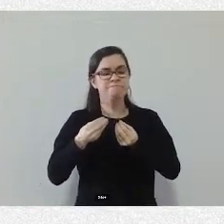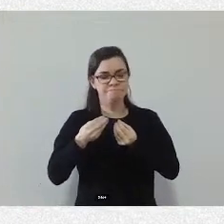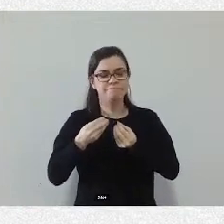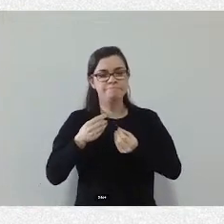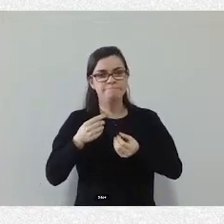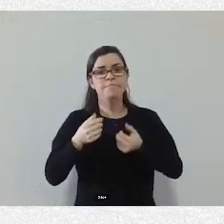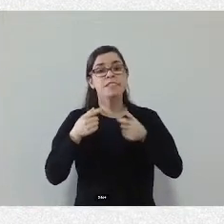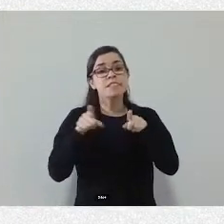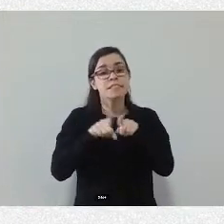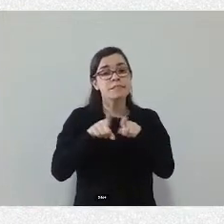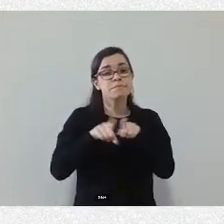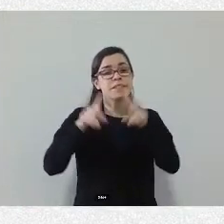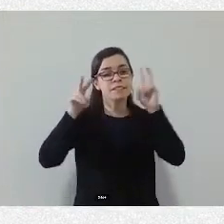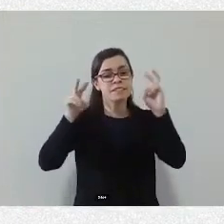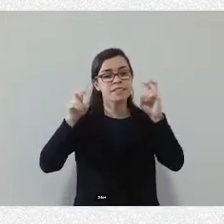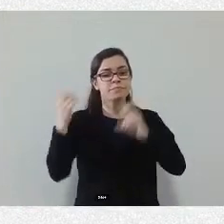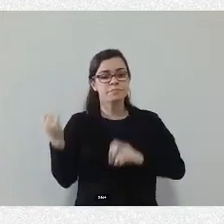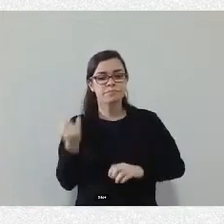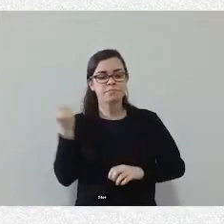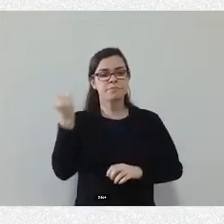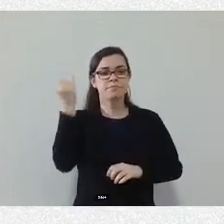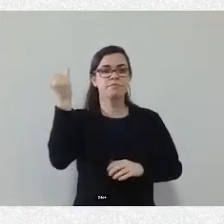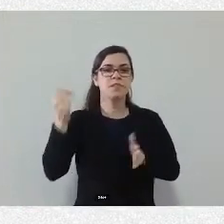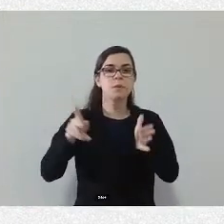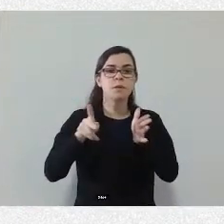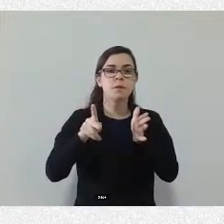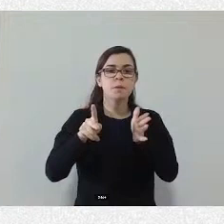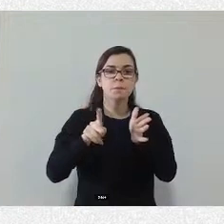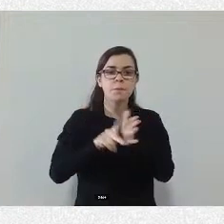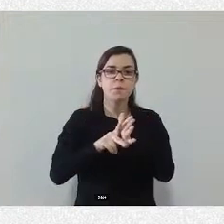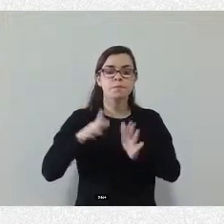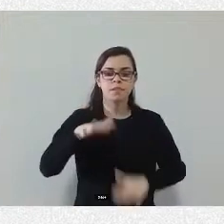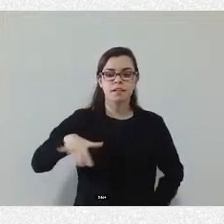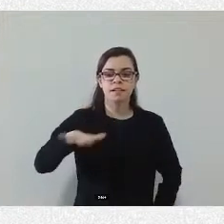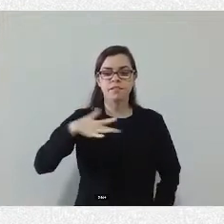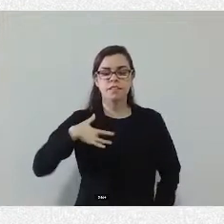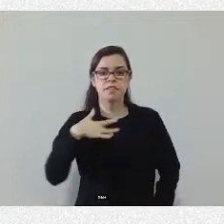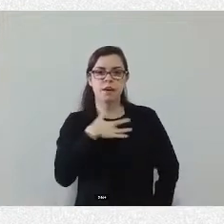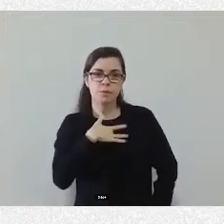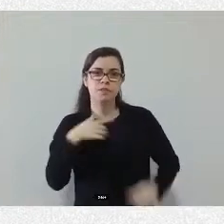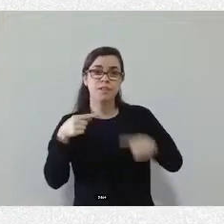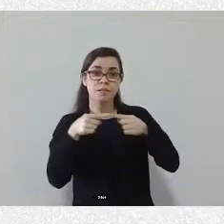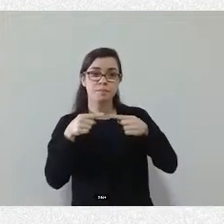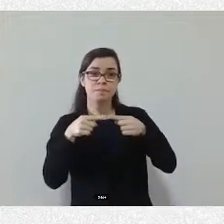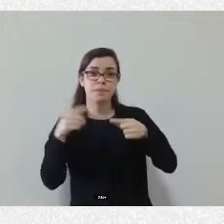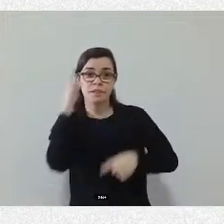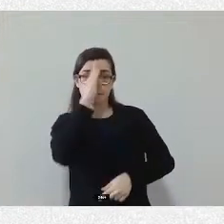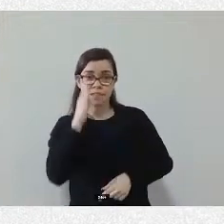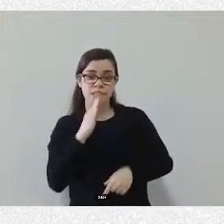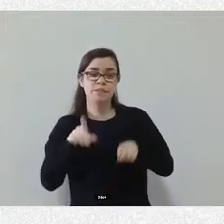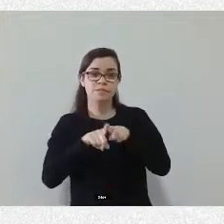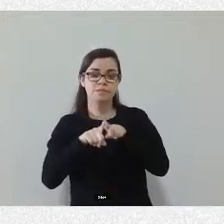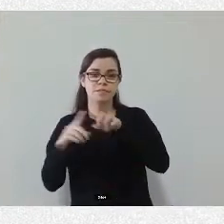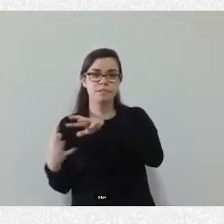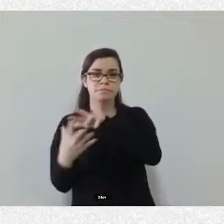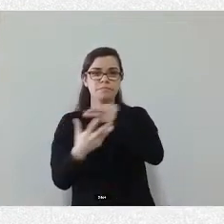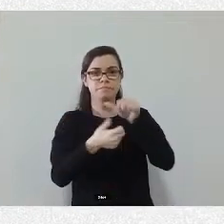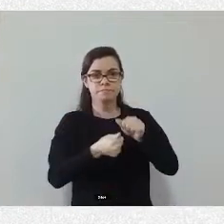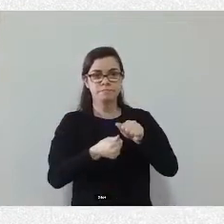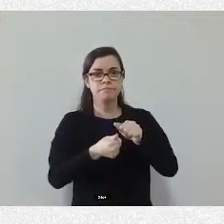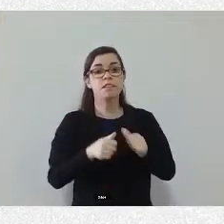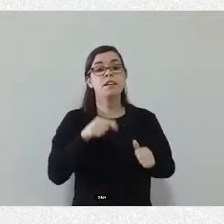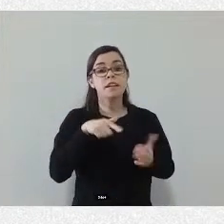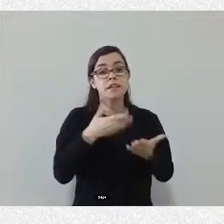a saúde, não só no Brasil, mas no mundo inteiro. O grande objetivo desse estudo é avaliar,